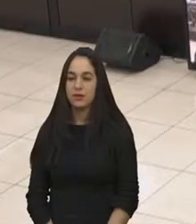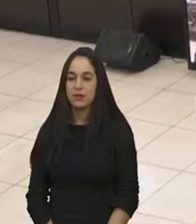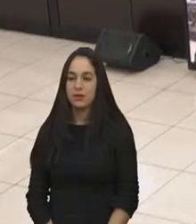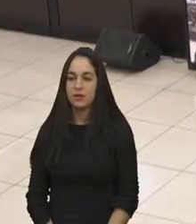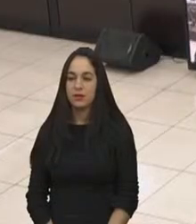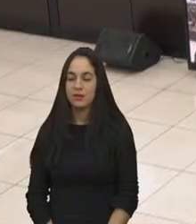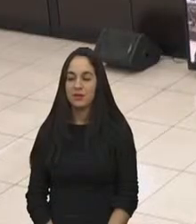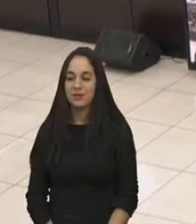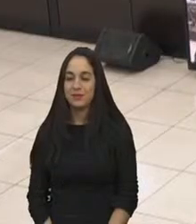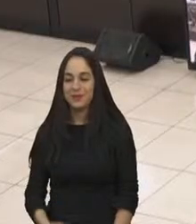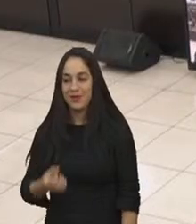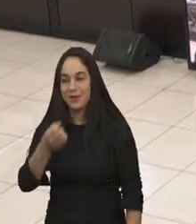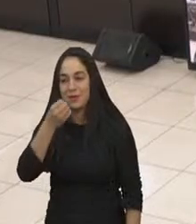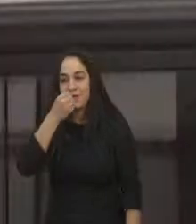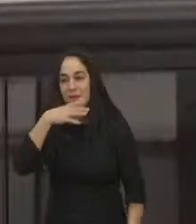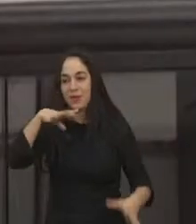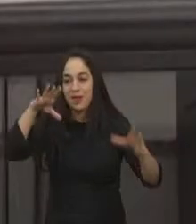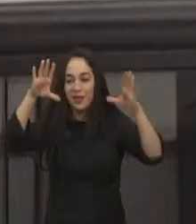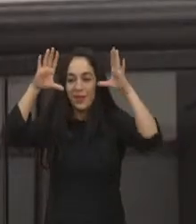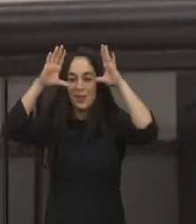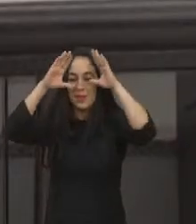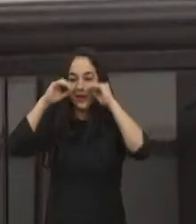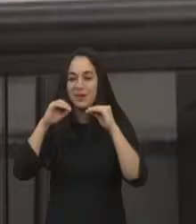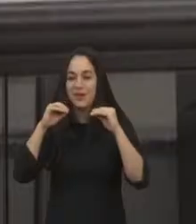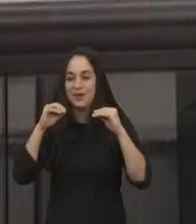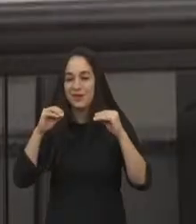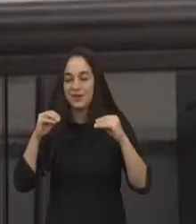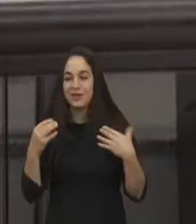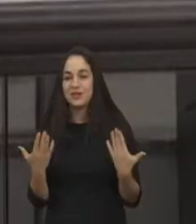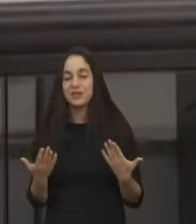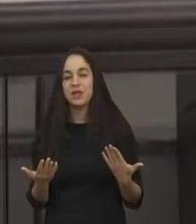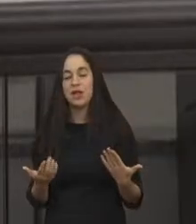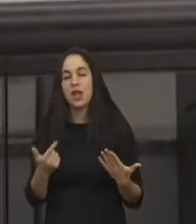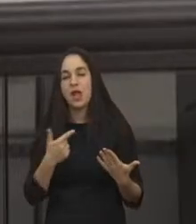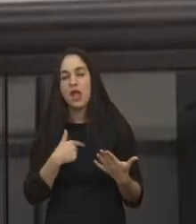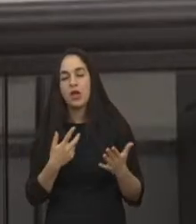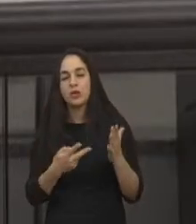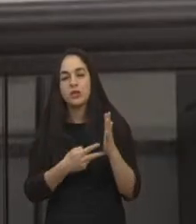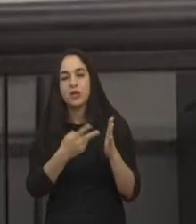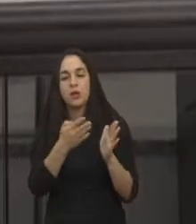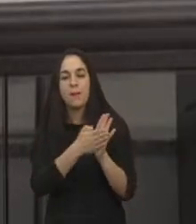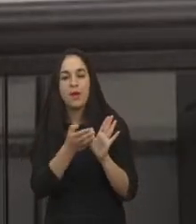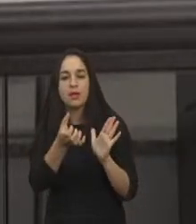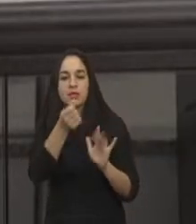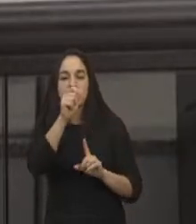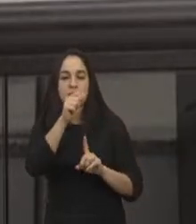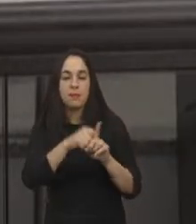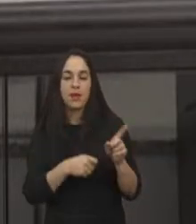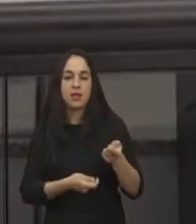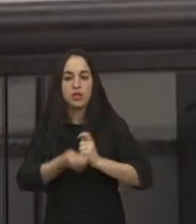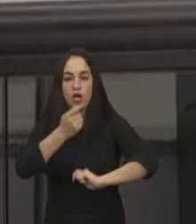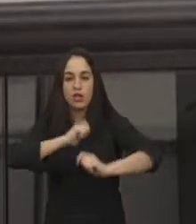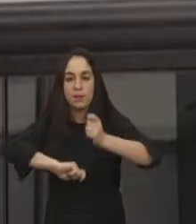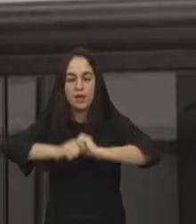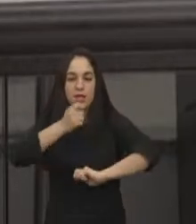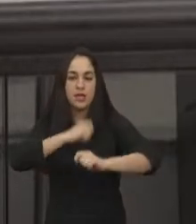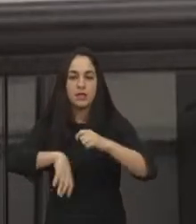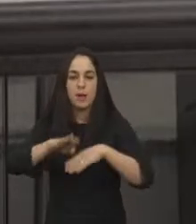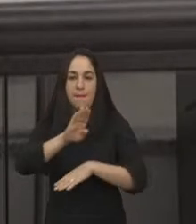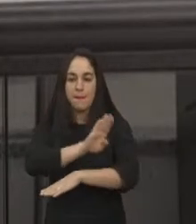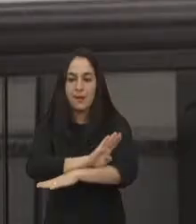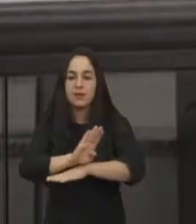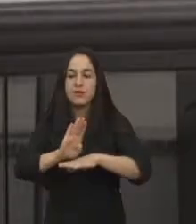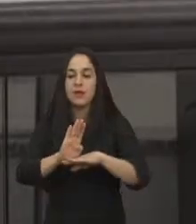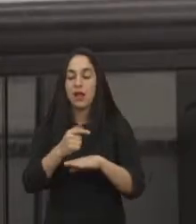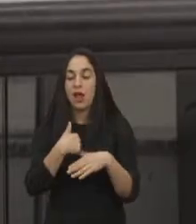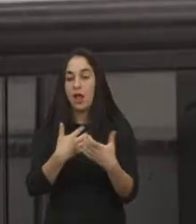Boa noite, eu me chamo Luana e estou no 2º semestre do bacharelado em administração. Eu quero